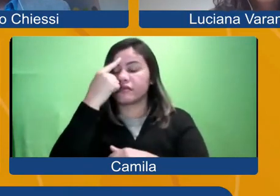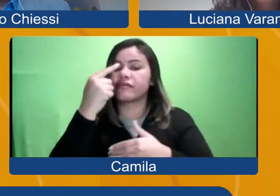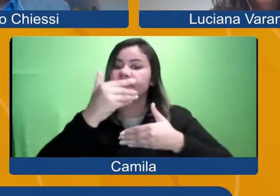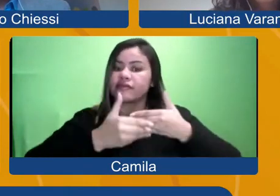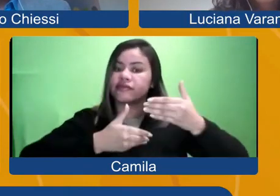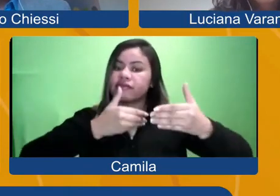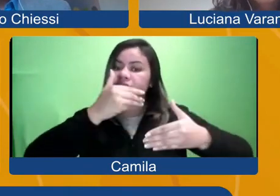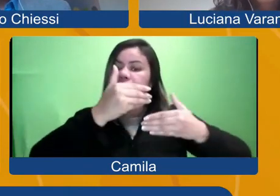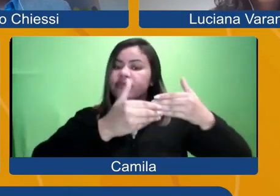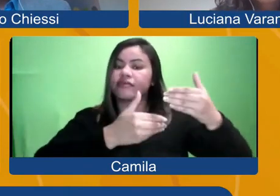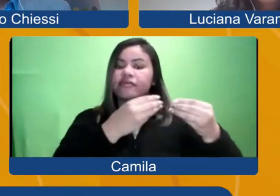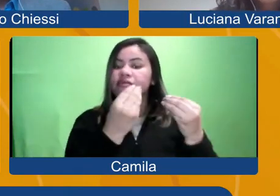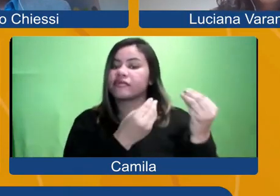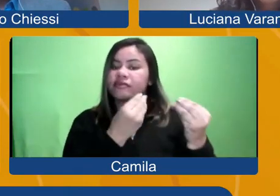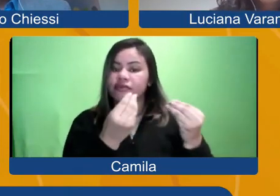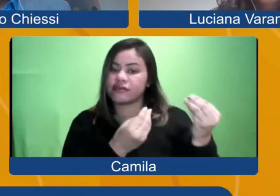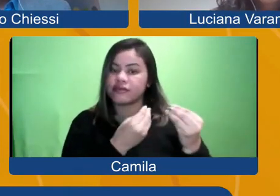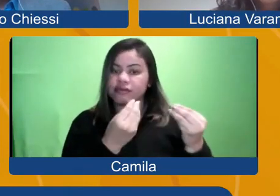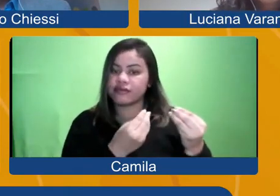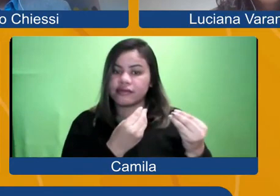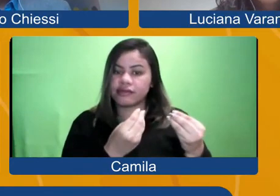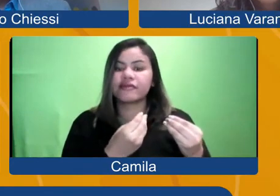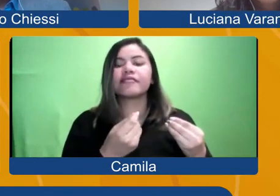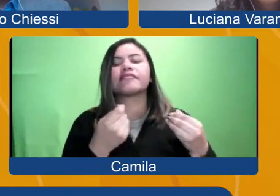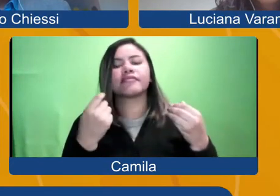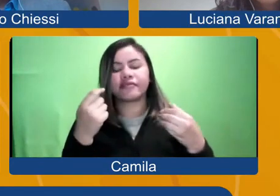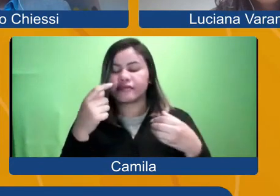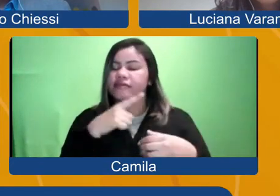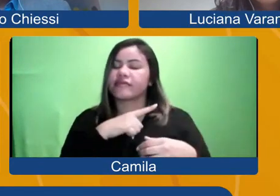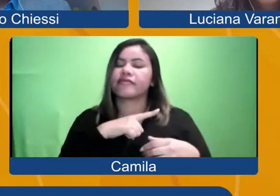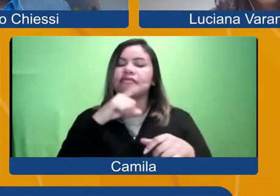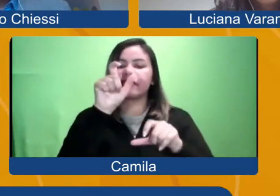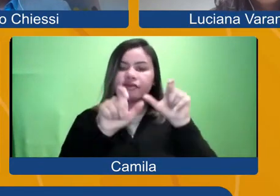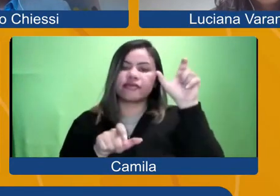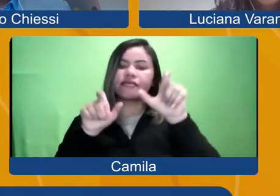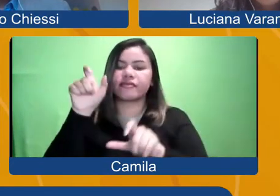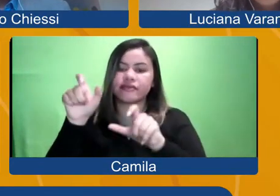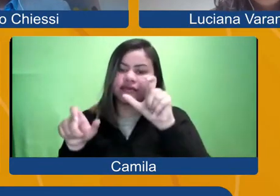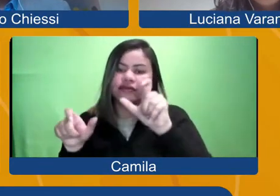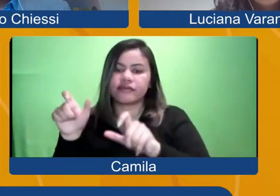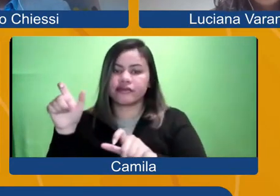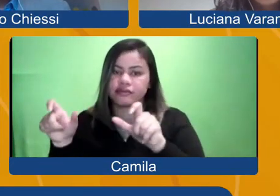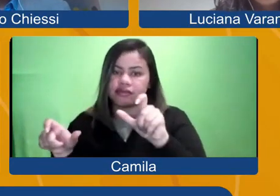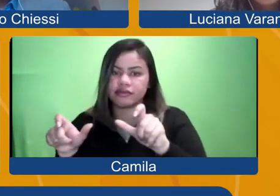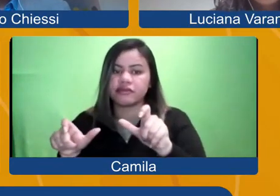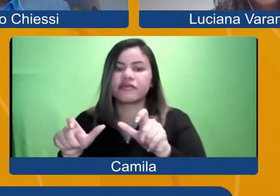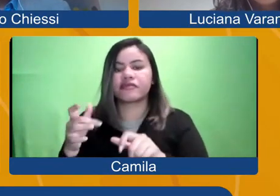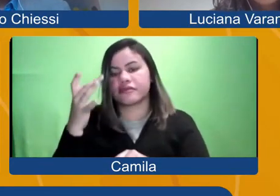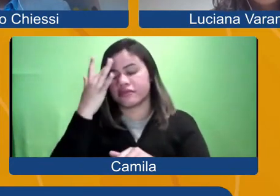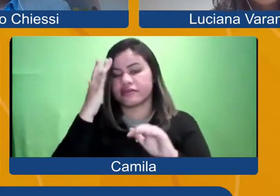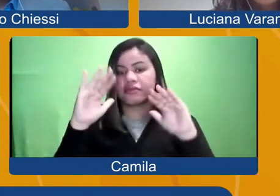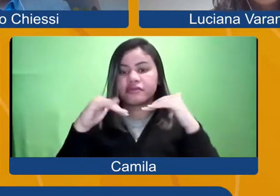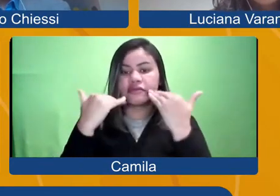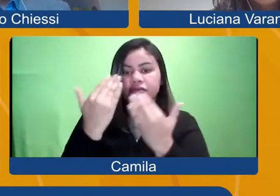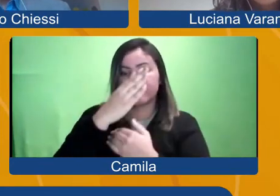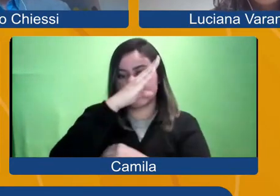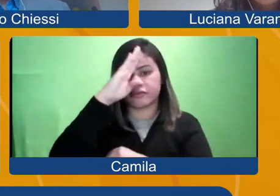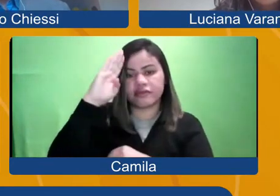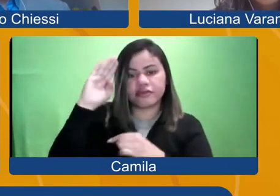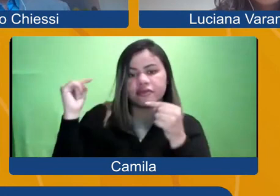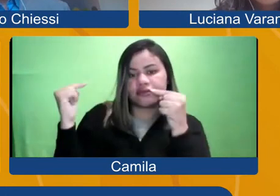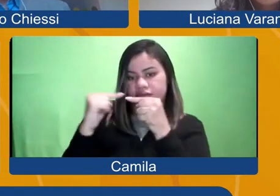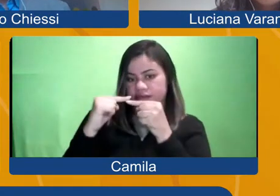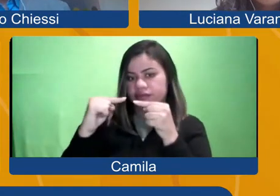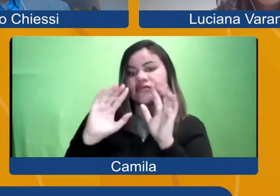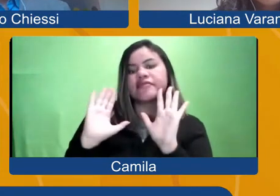isso. A gente tem pessoas, né, acho que o Congresso Acadêmico é um exemplo muito grande,